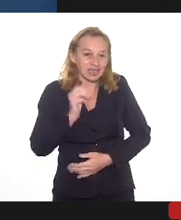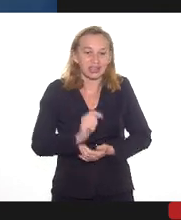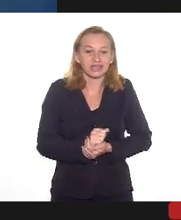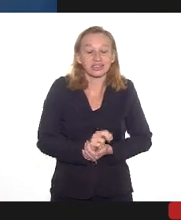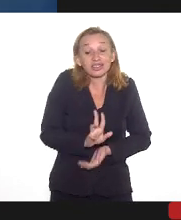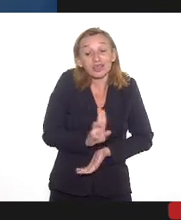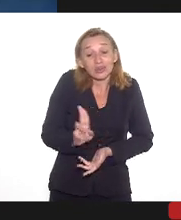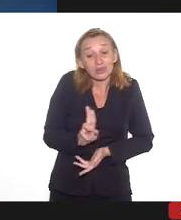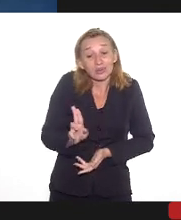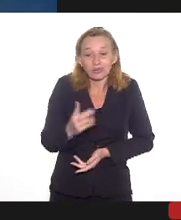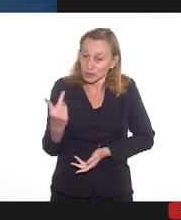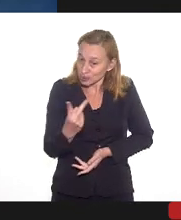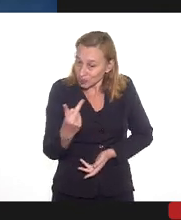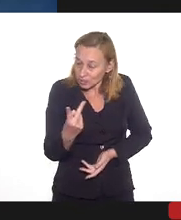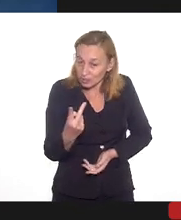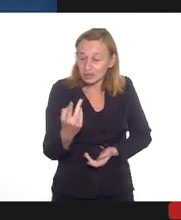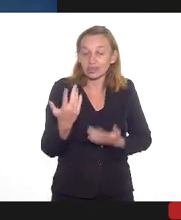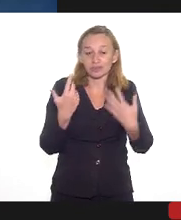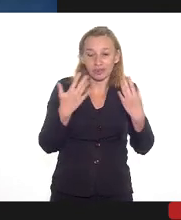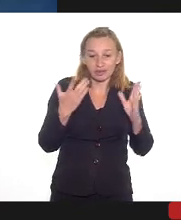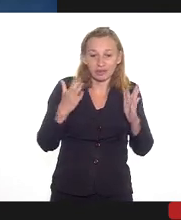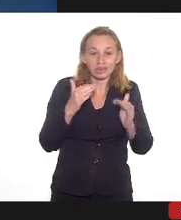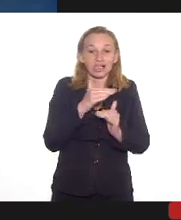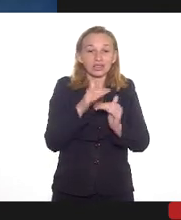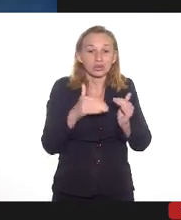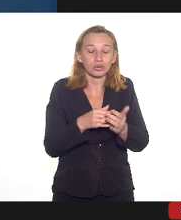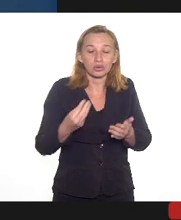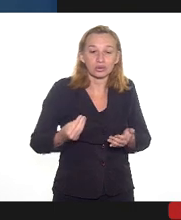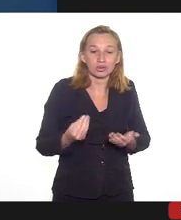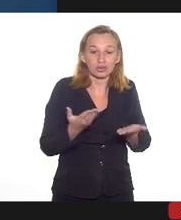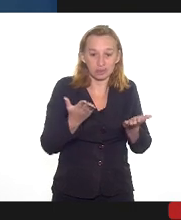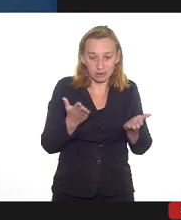em nome dos dois, saúdo a todos os presentes,